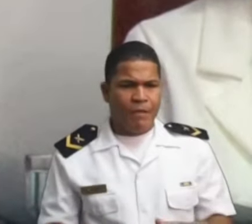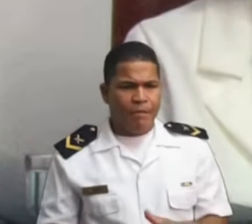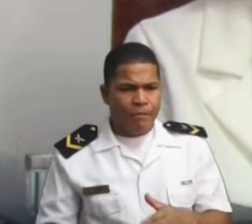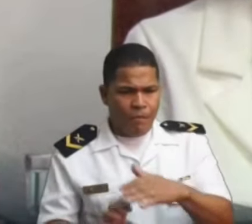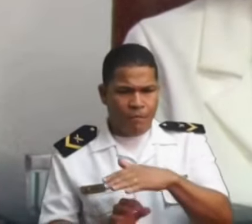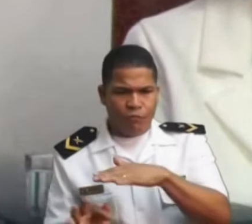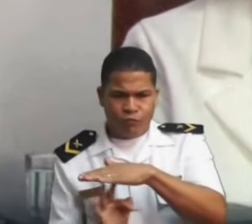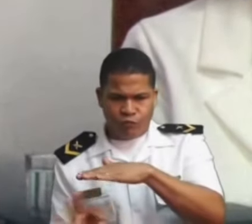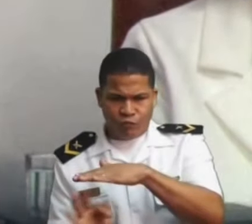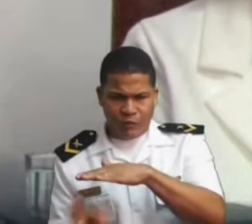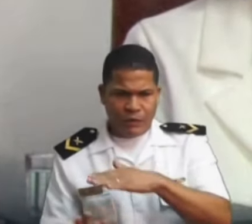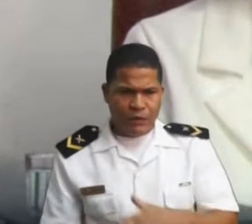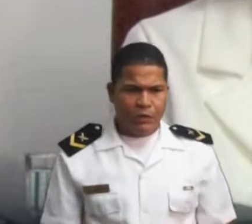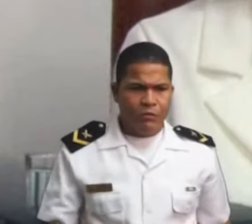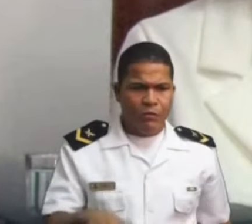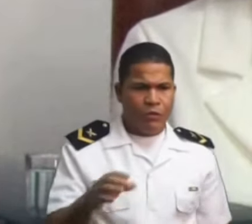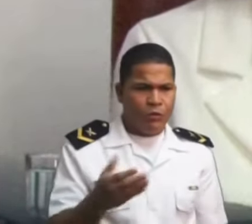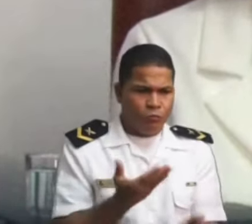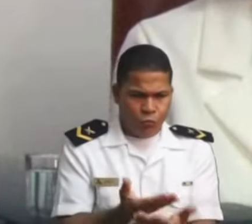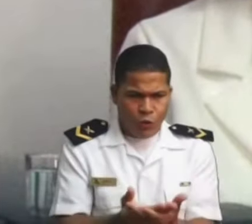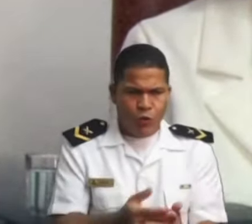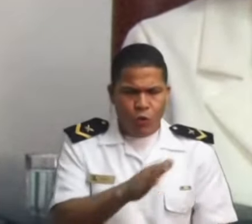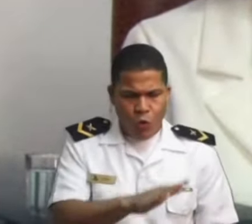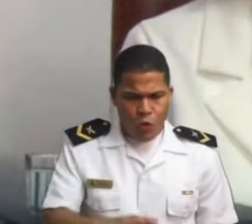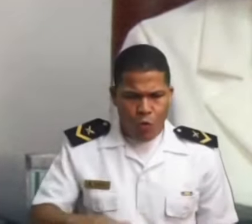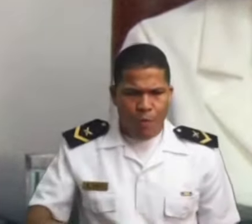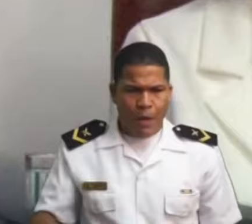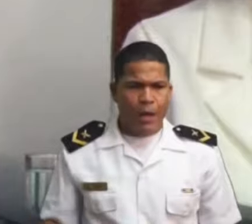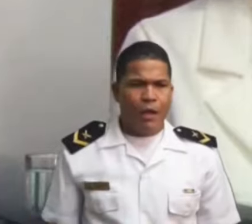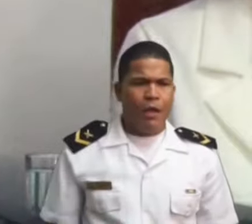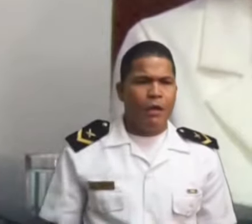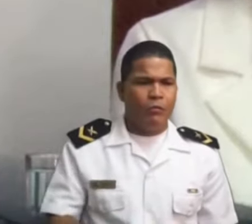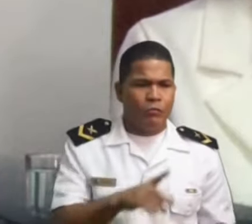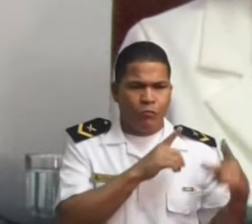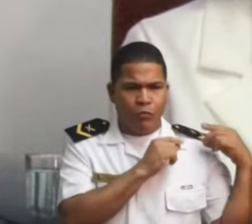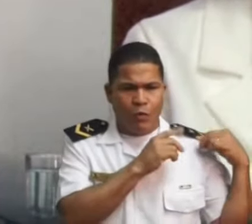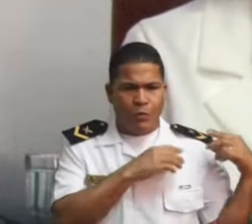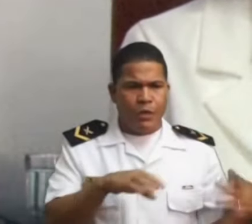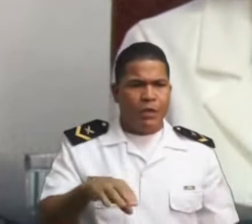almirante de esquadra, Marcelo Francisco Campos; o senhor